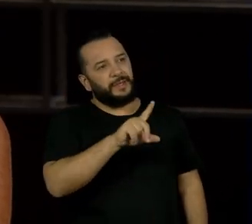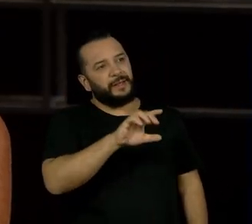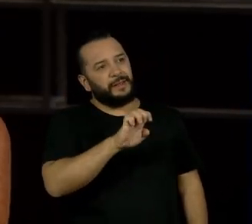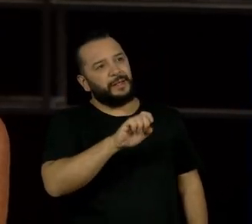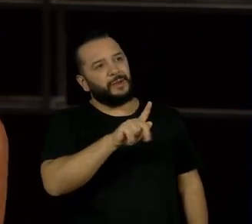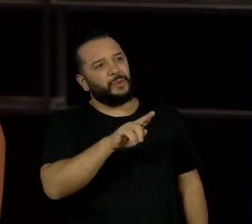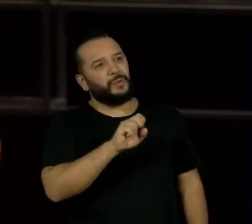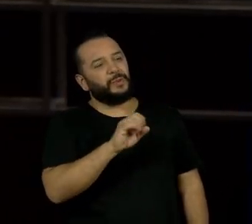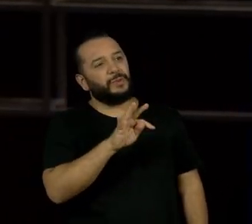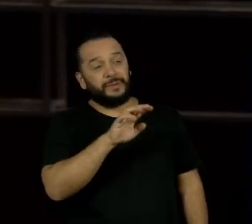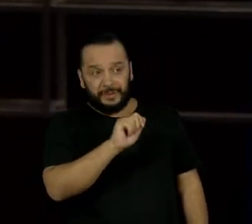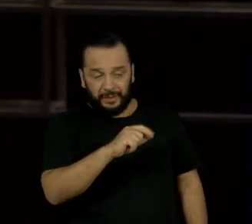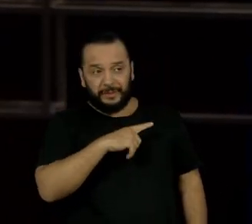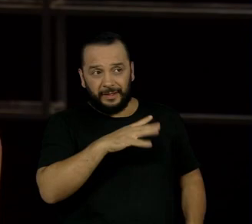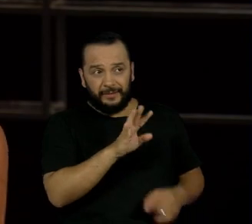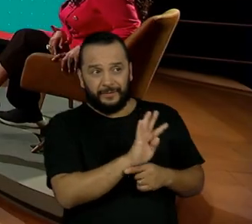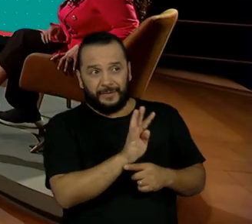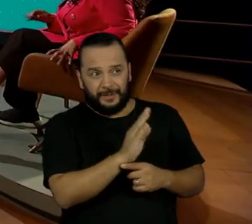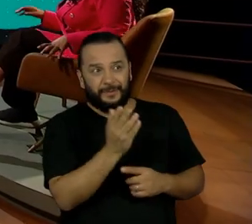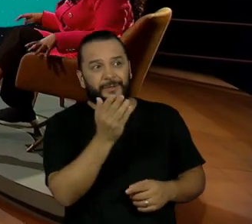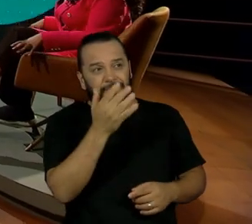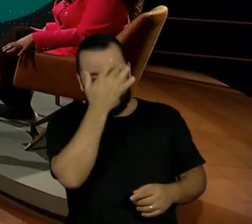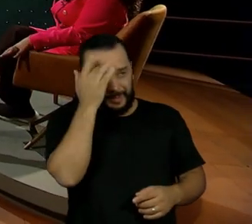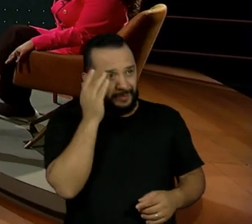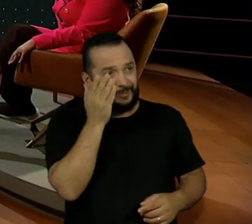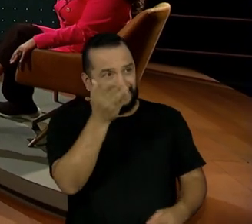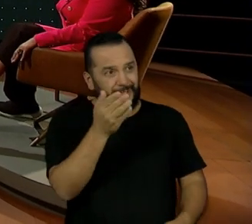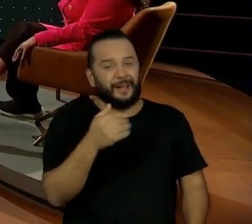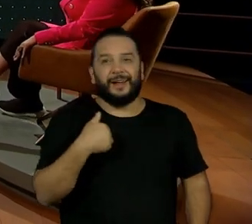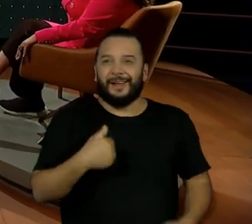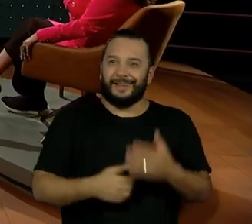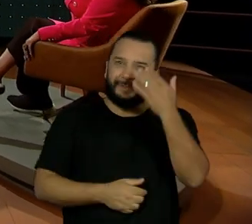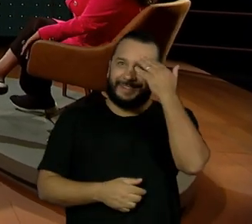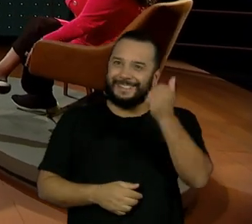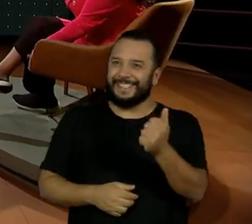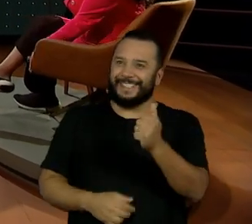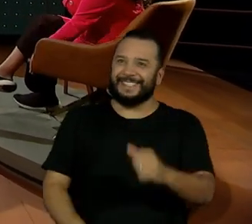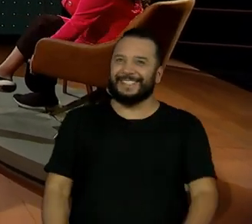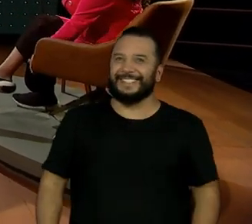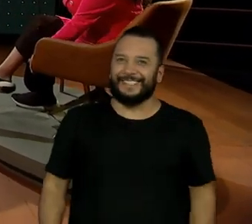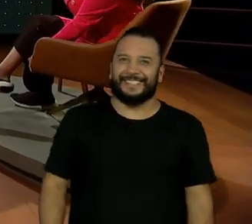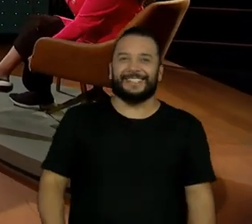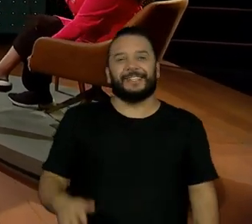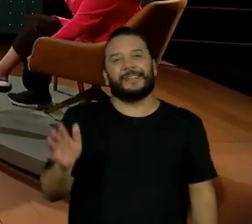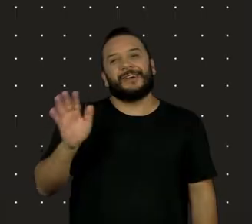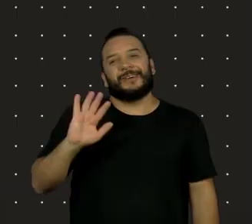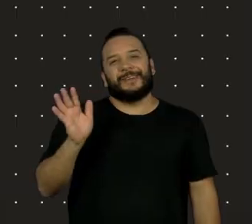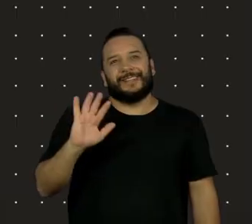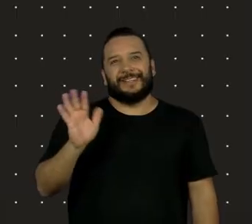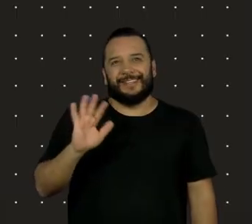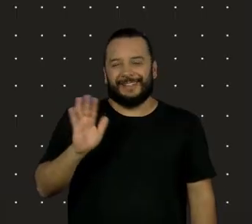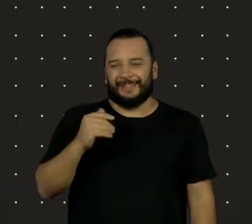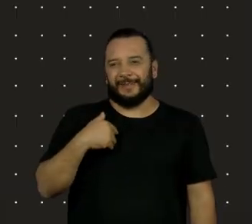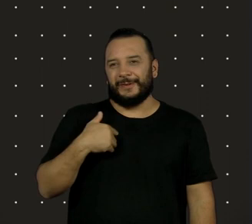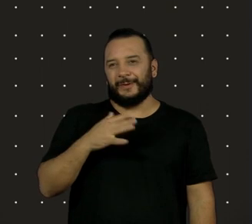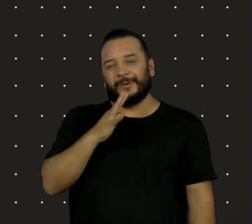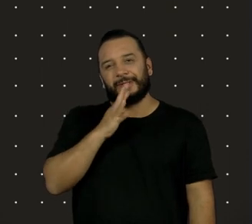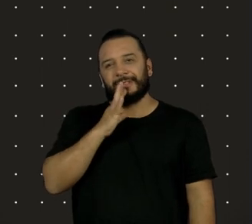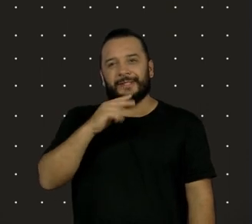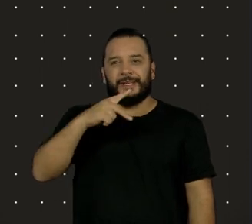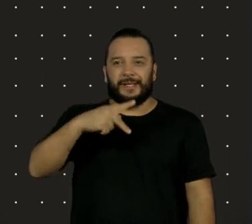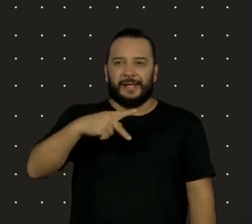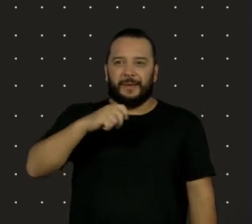faltar um depoimento de alguém de lá eu sei eu sei eu conheci a Paula Lima